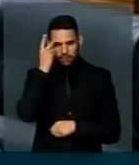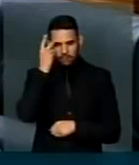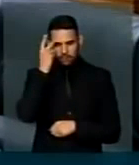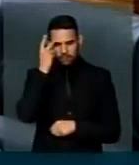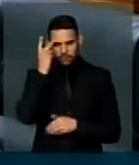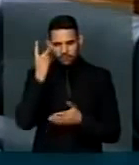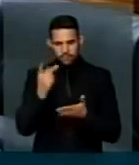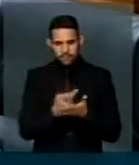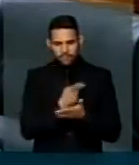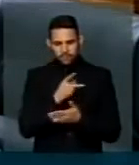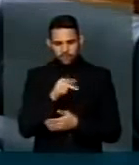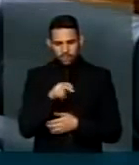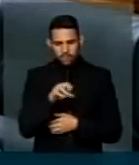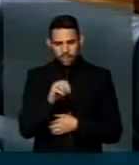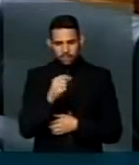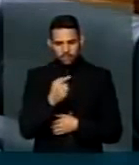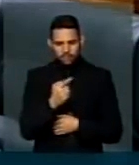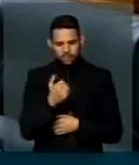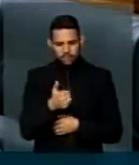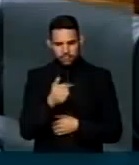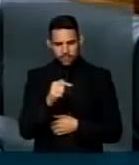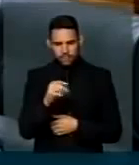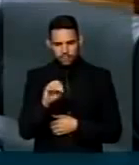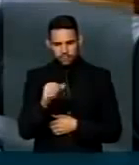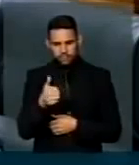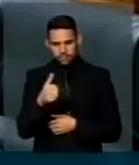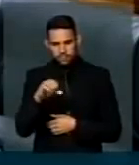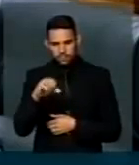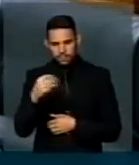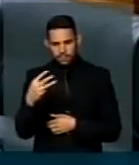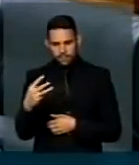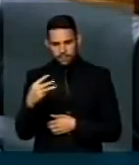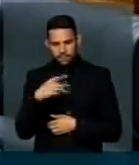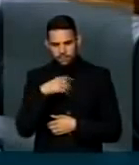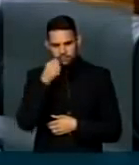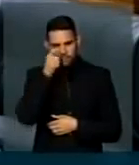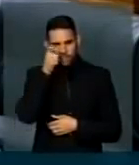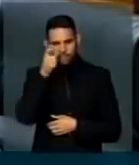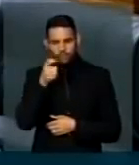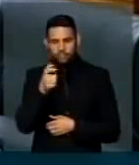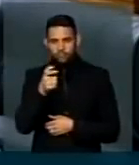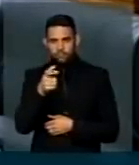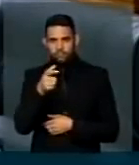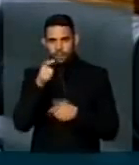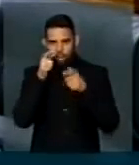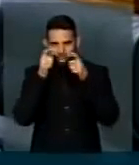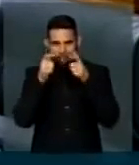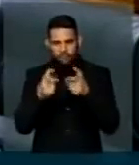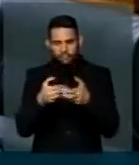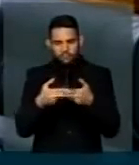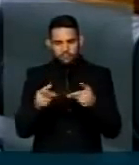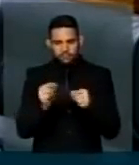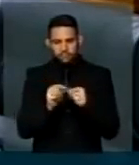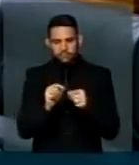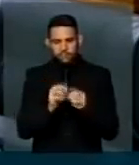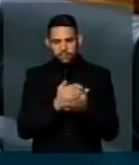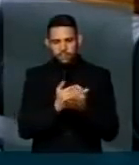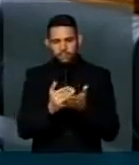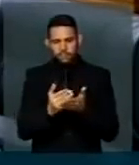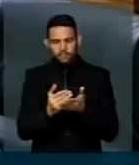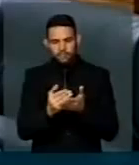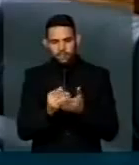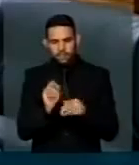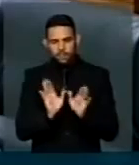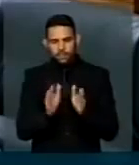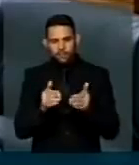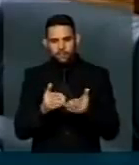A repercussão da PEC 171 de 93 despertou um grande interesse e principalmente